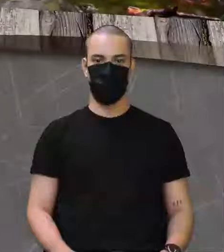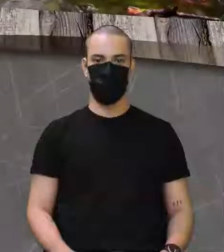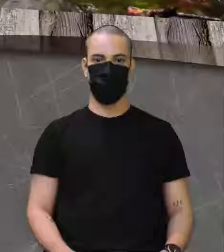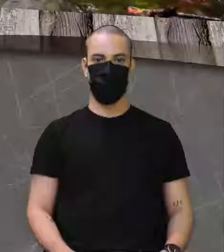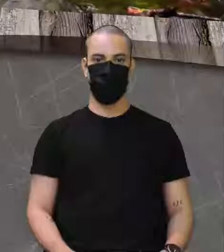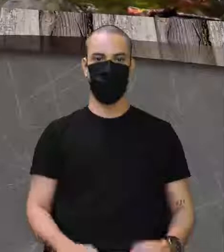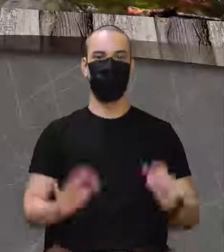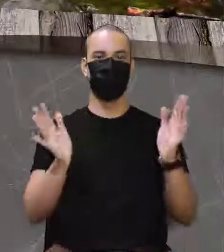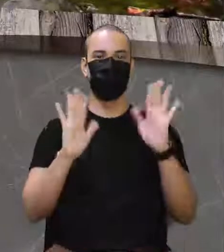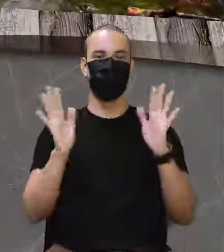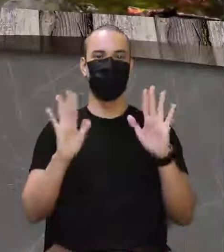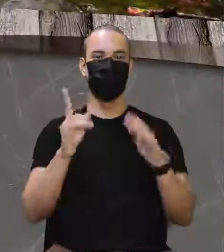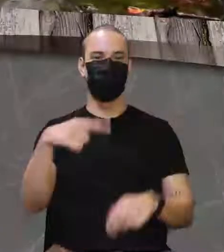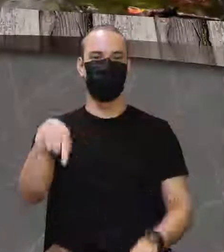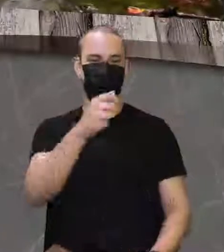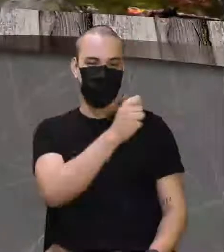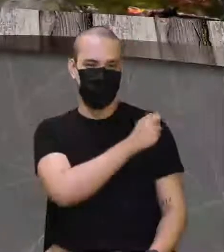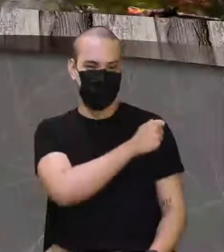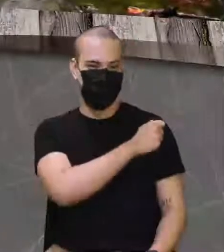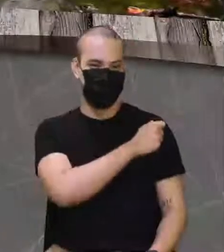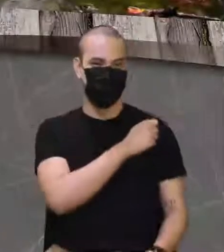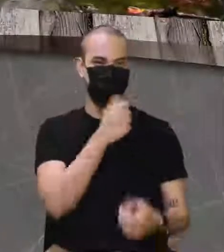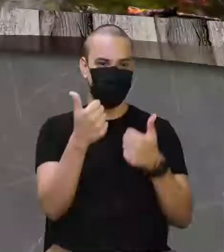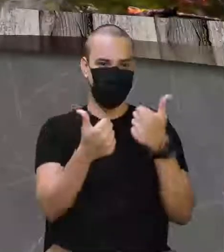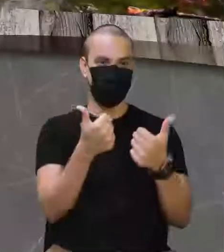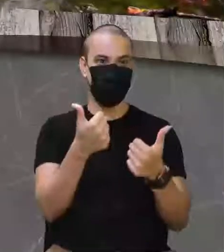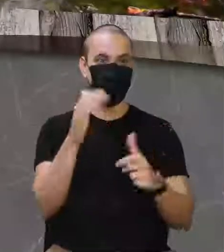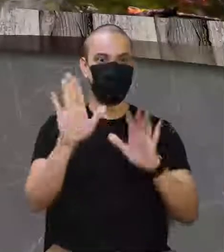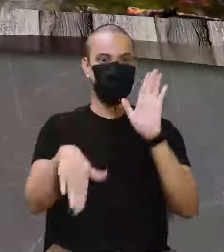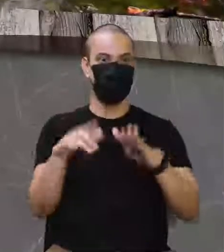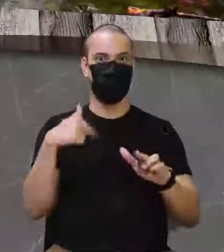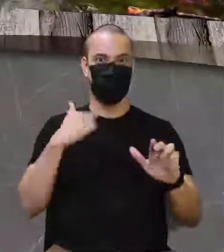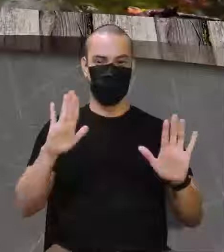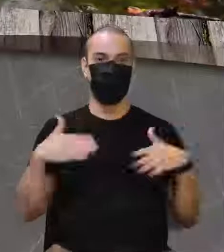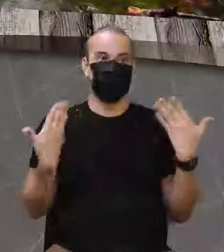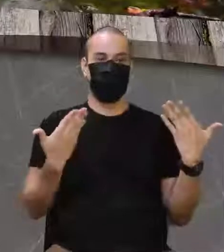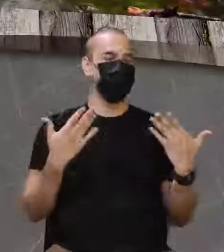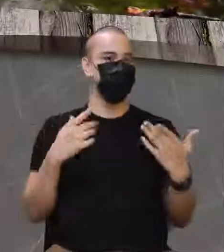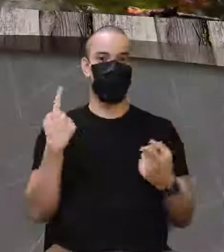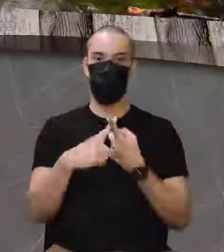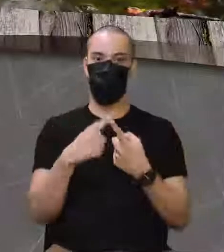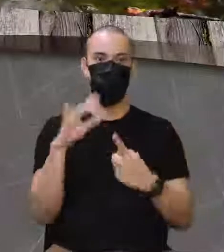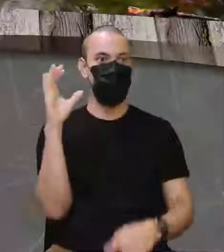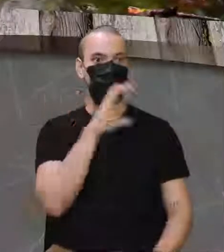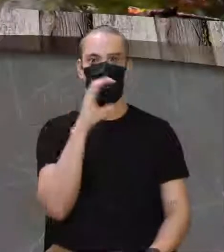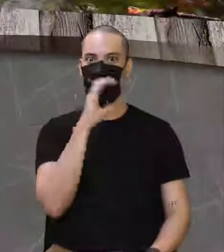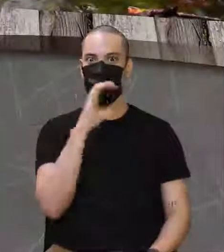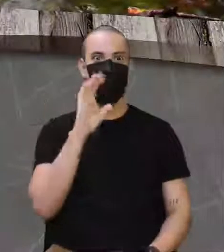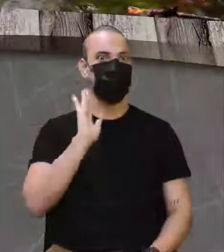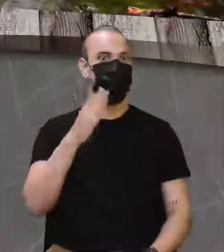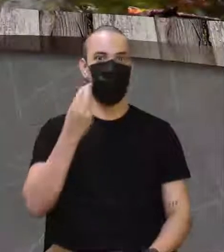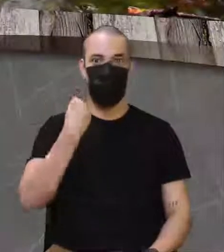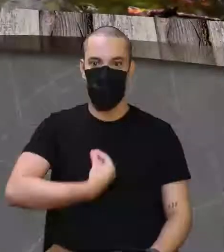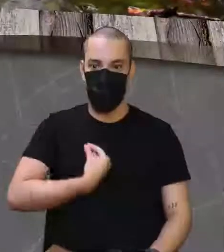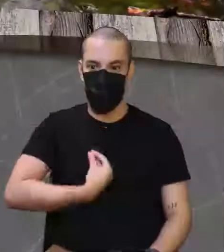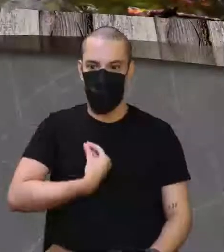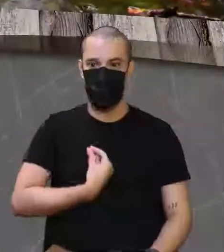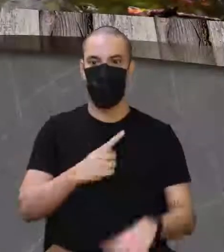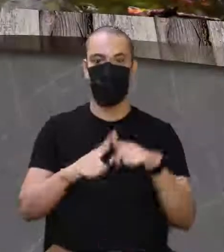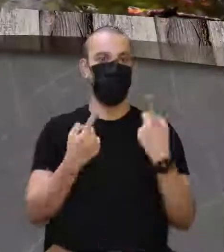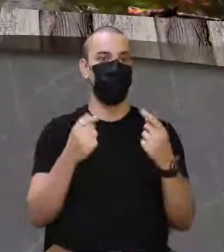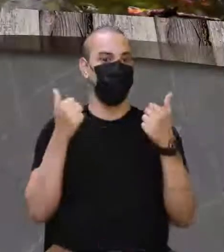Olá, alunos, né? De vez em quando a gente é pego de surpresa aqui, pessoal. Quando a gente dá fé, a gente já está no ar. Mas,